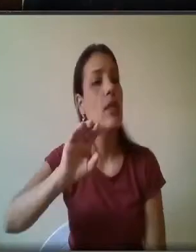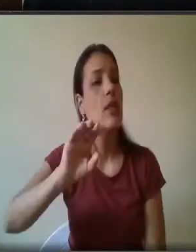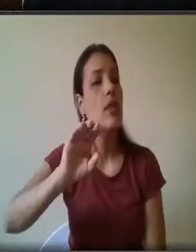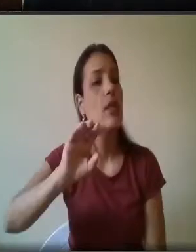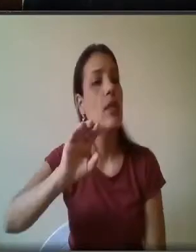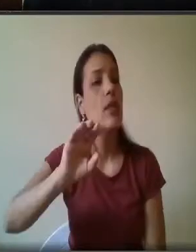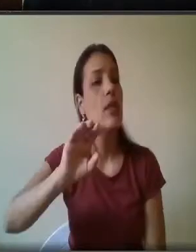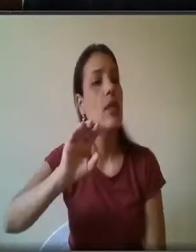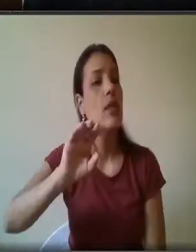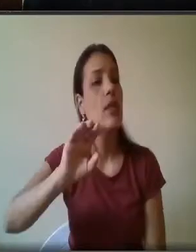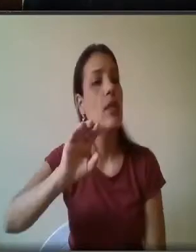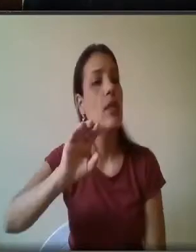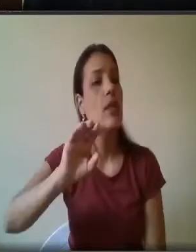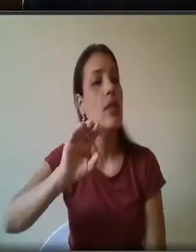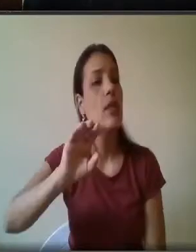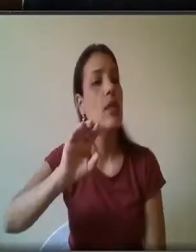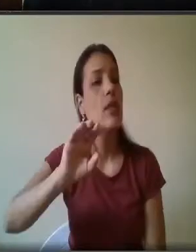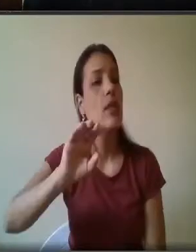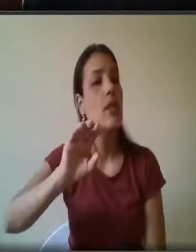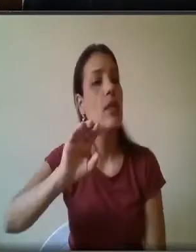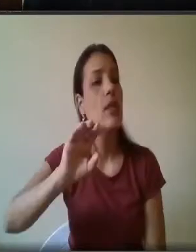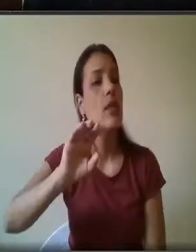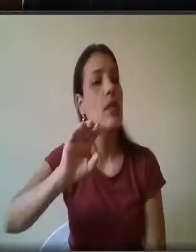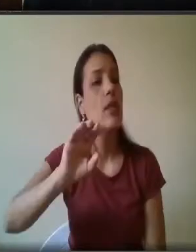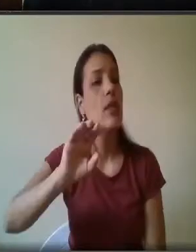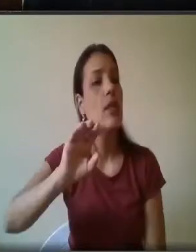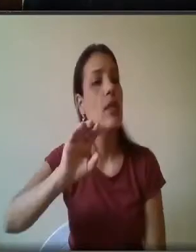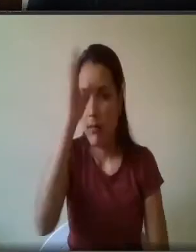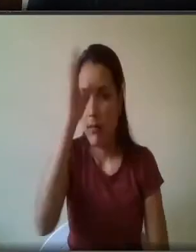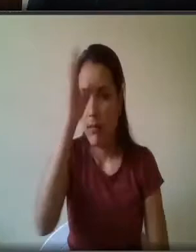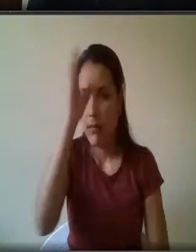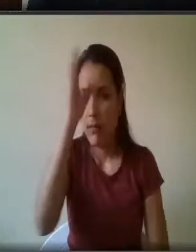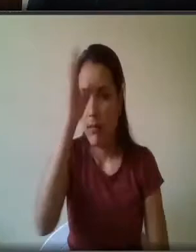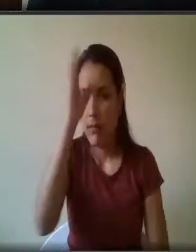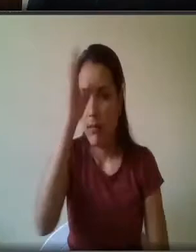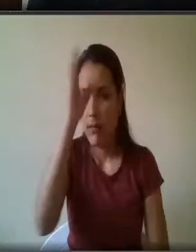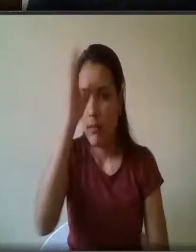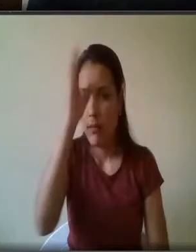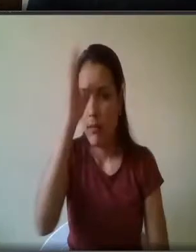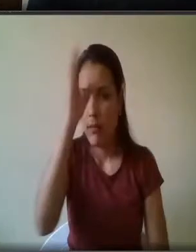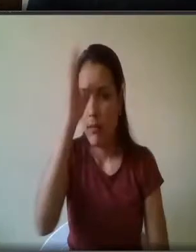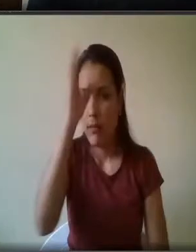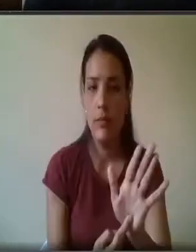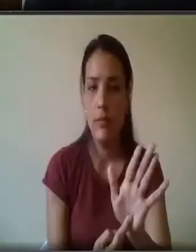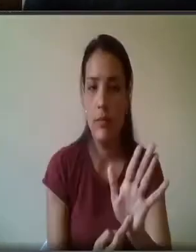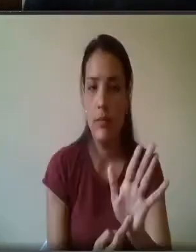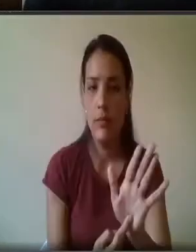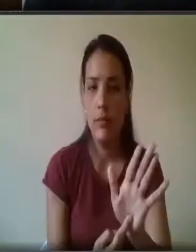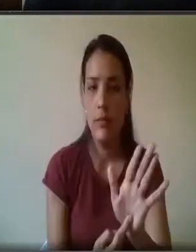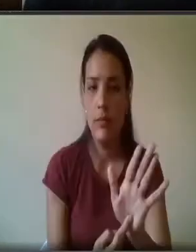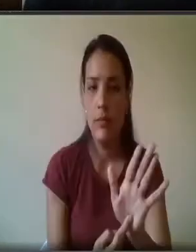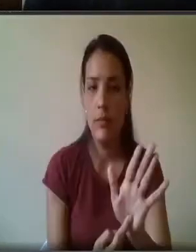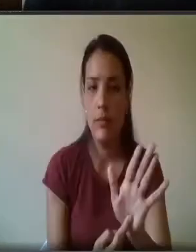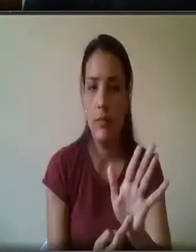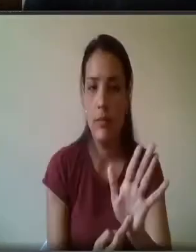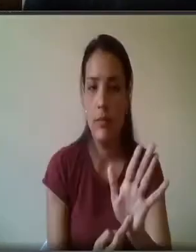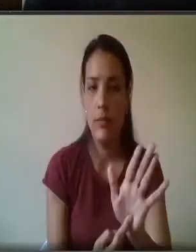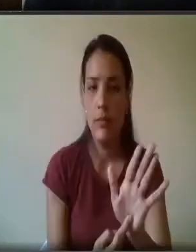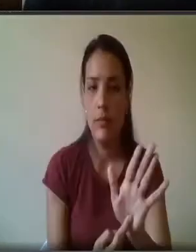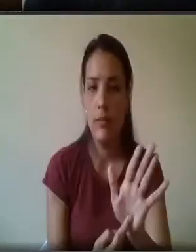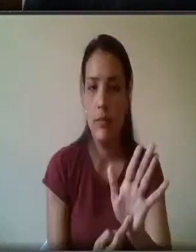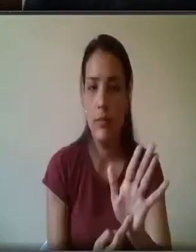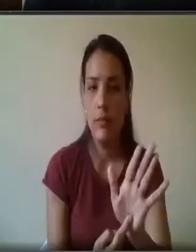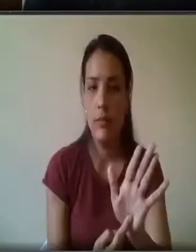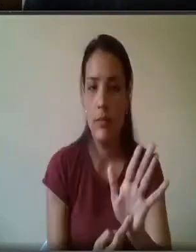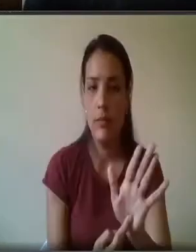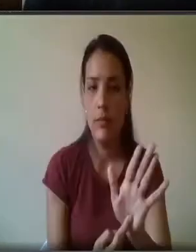lugar, todo o país que apresentar essas formações aqui, há uma grande possibilidade